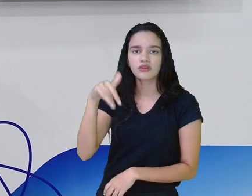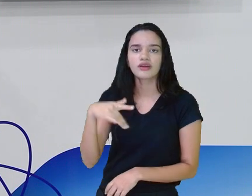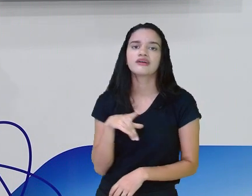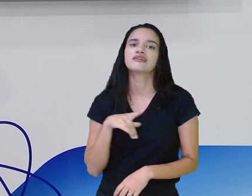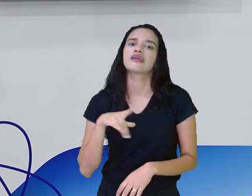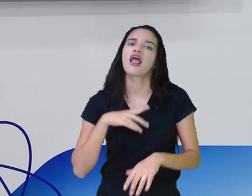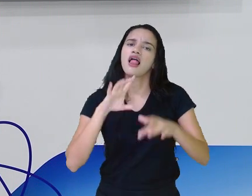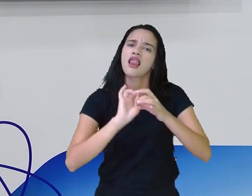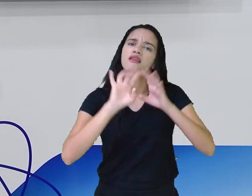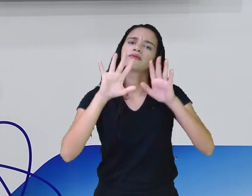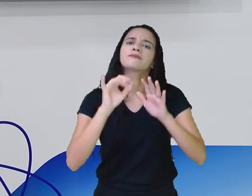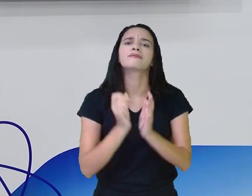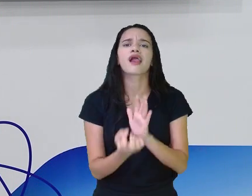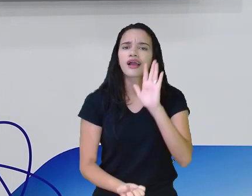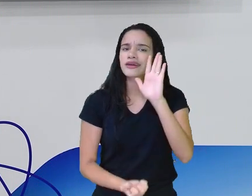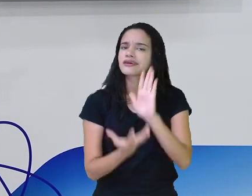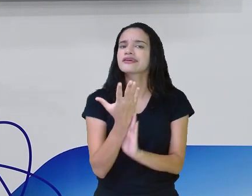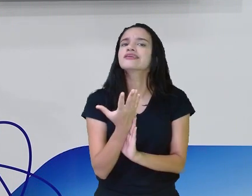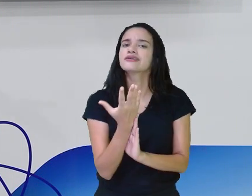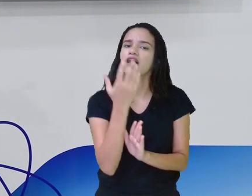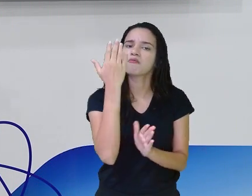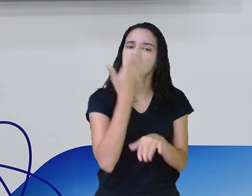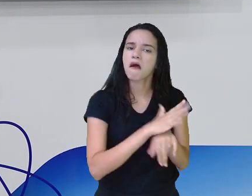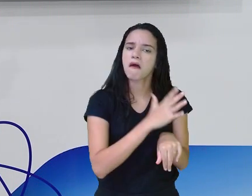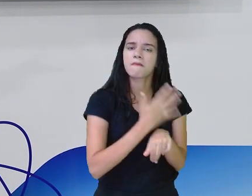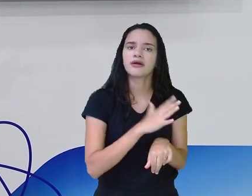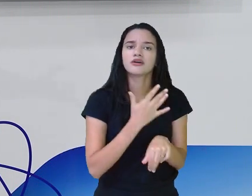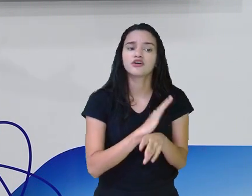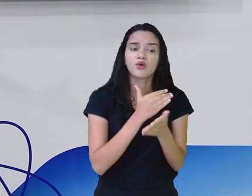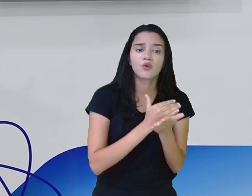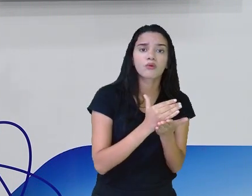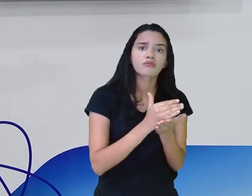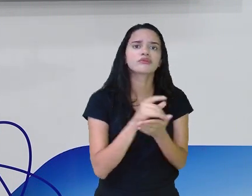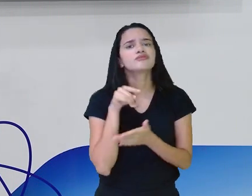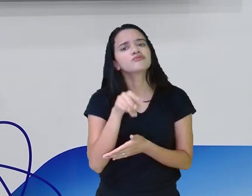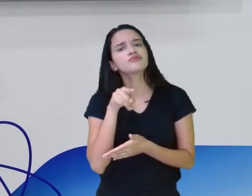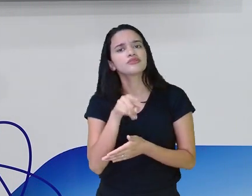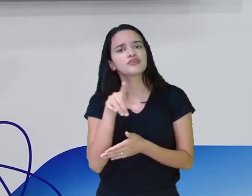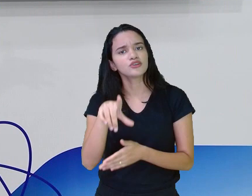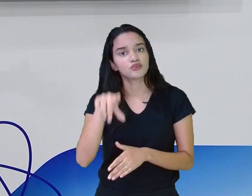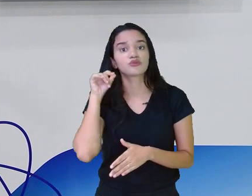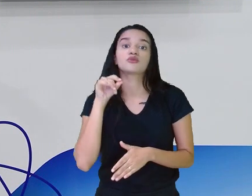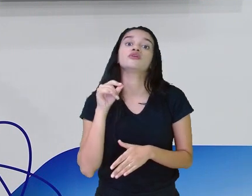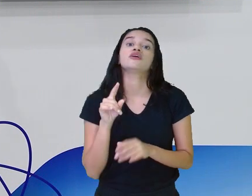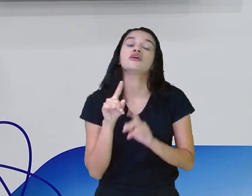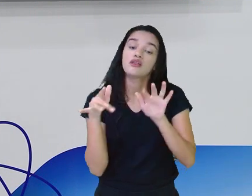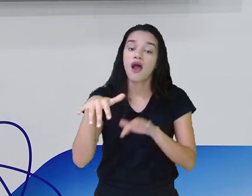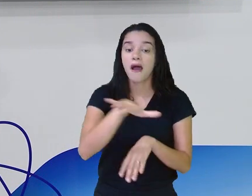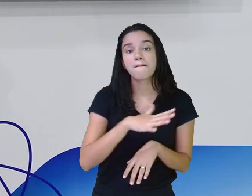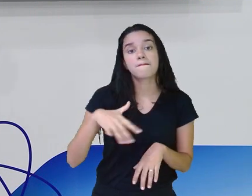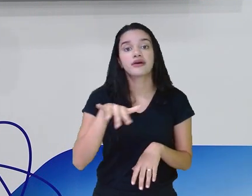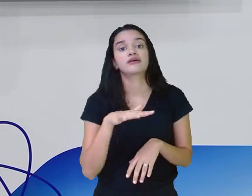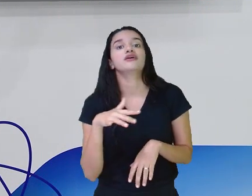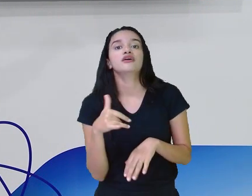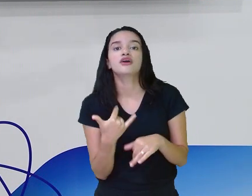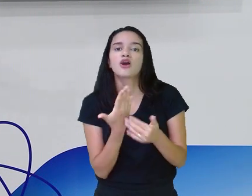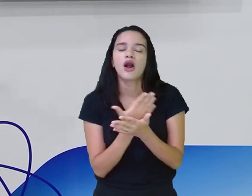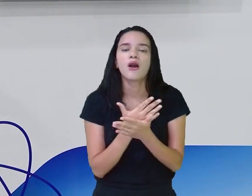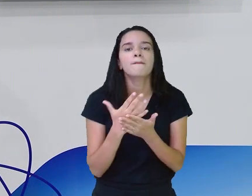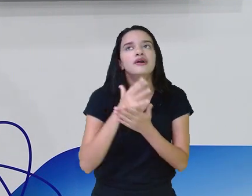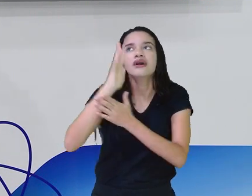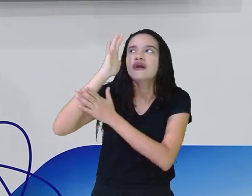criar o seu conto e aí começar a fazer o início da maneira que você quiser. A maioria começa em Era